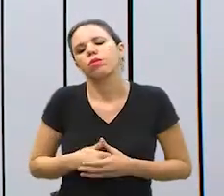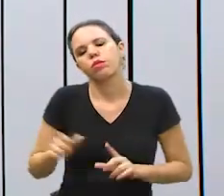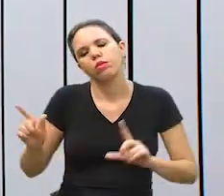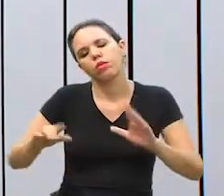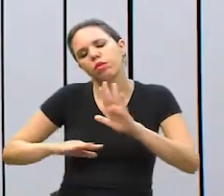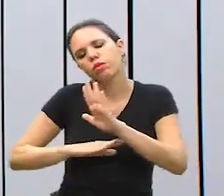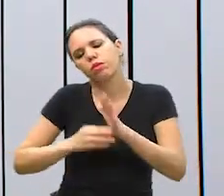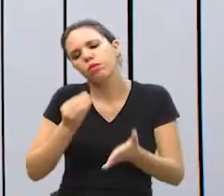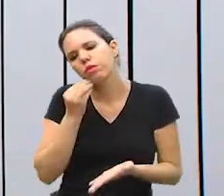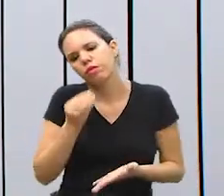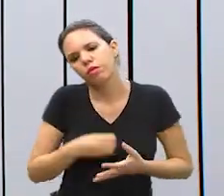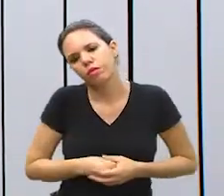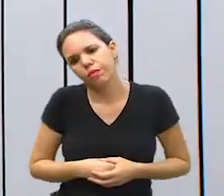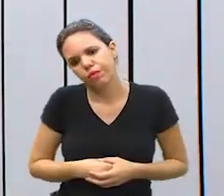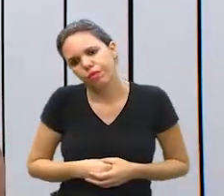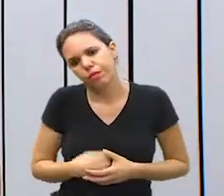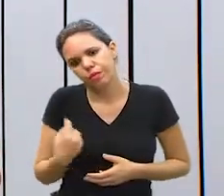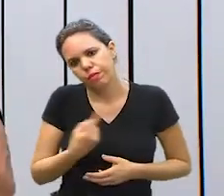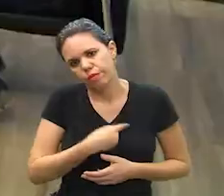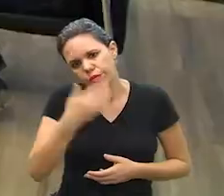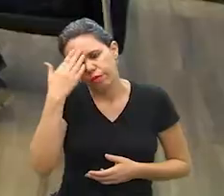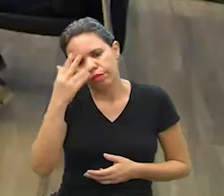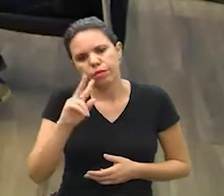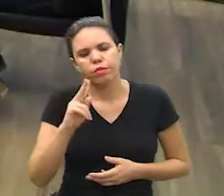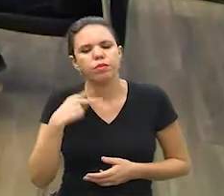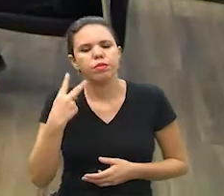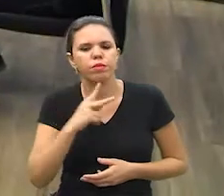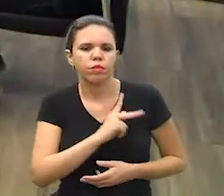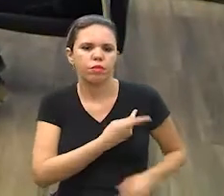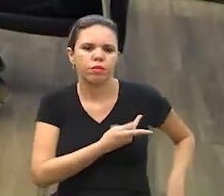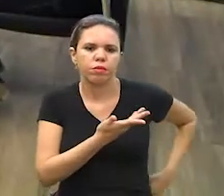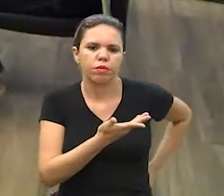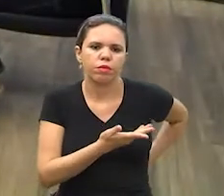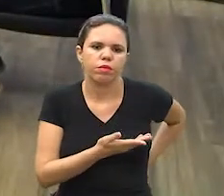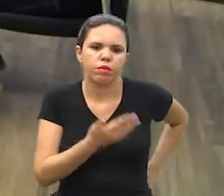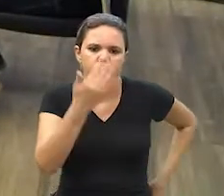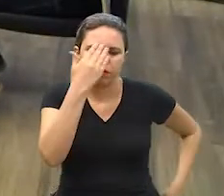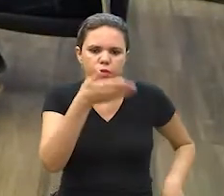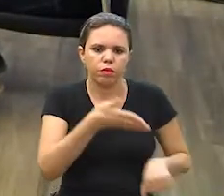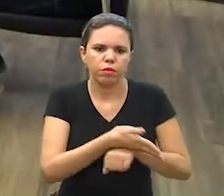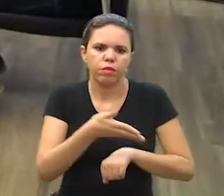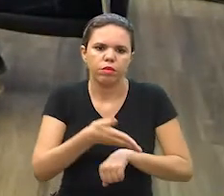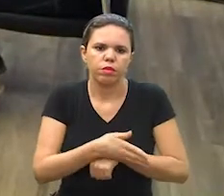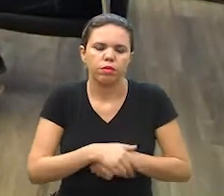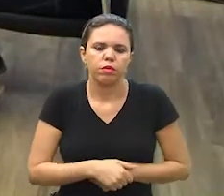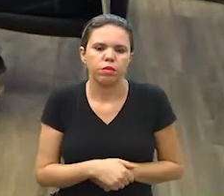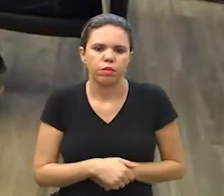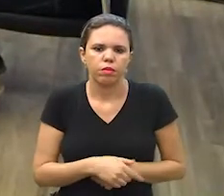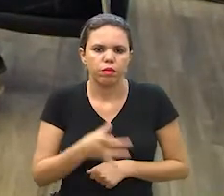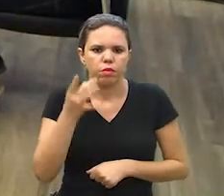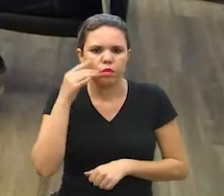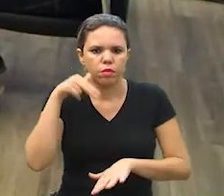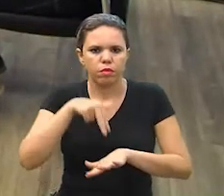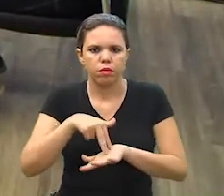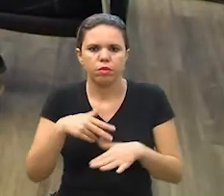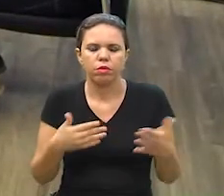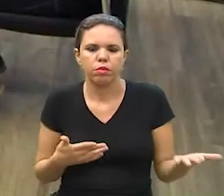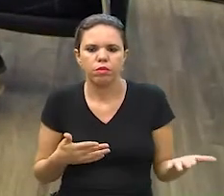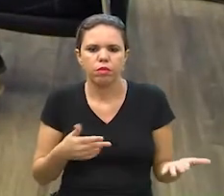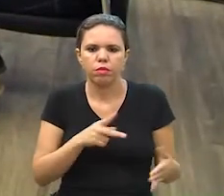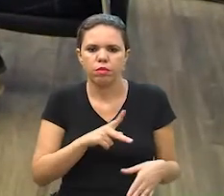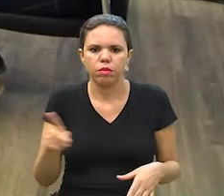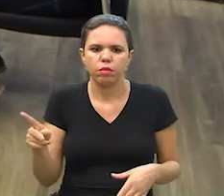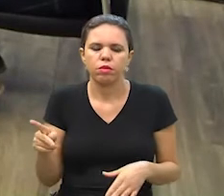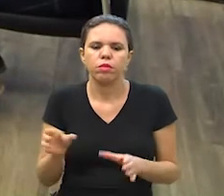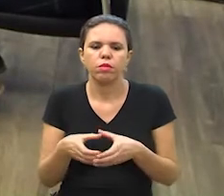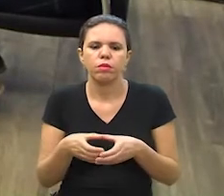TV Câmara pela oportunidade. Nós aqui agradecemos, vereador Paulo Haddad, também agradeço a sua participação, a sua presença como presidente